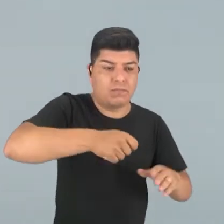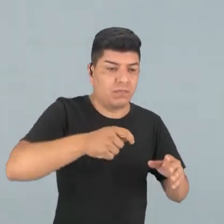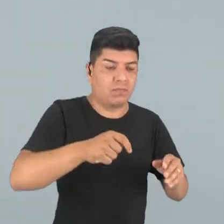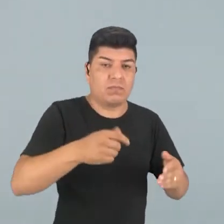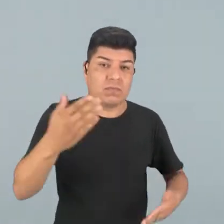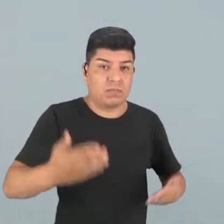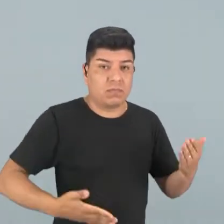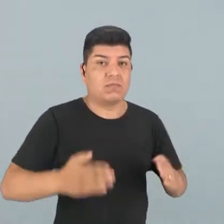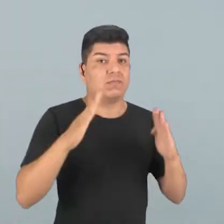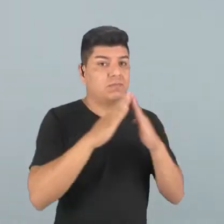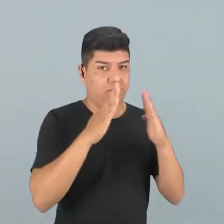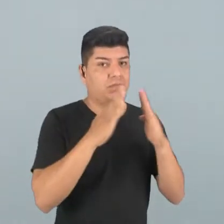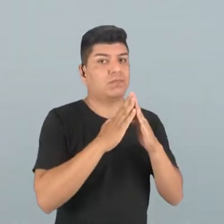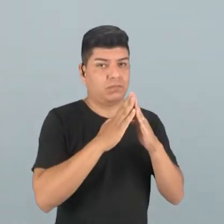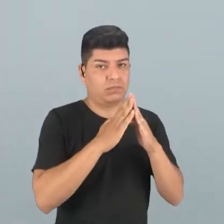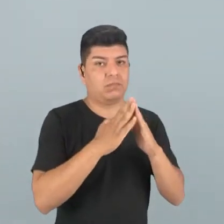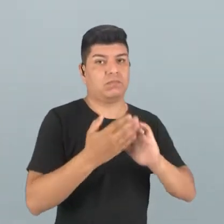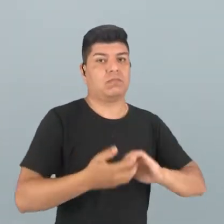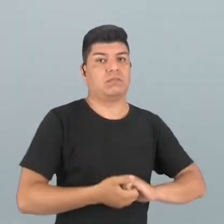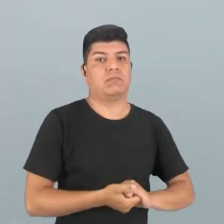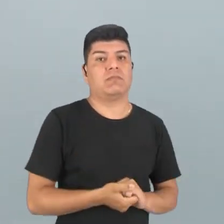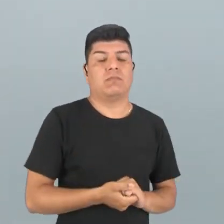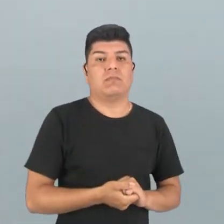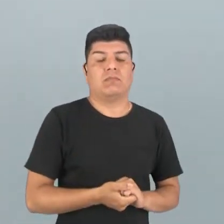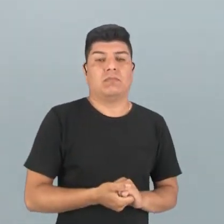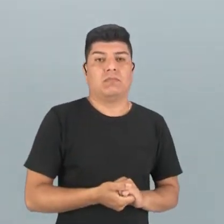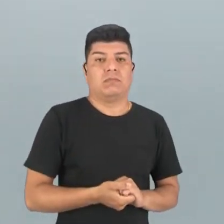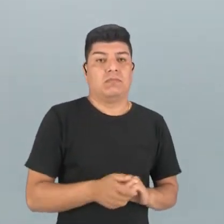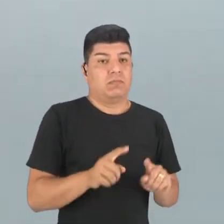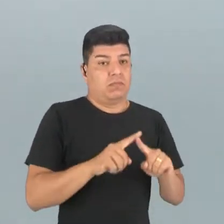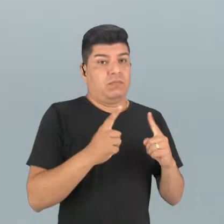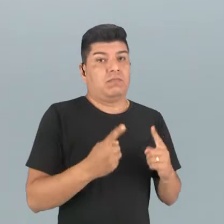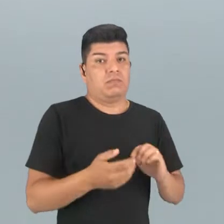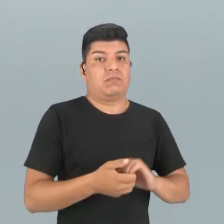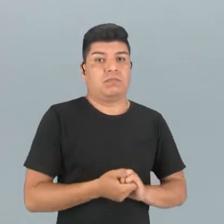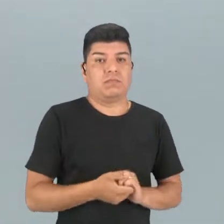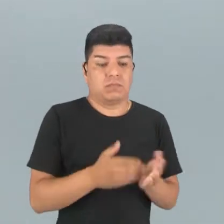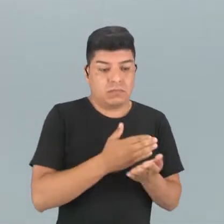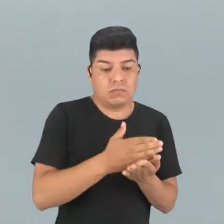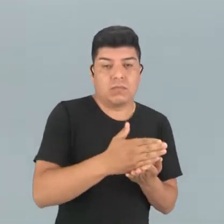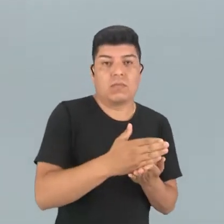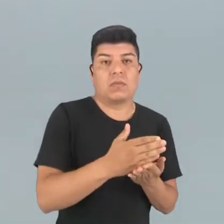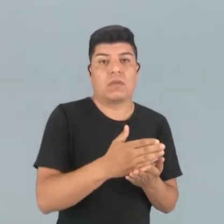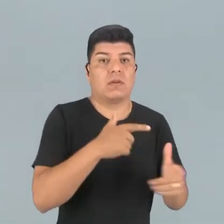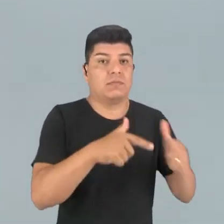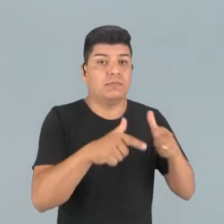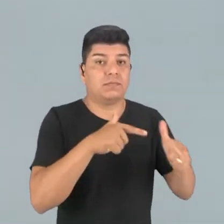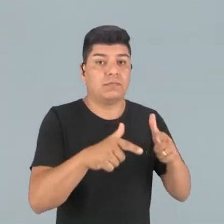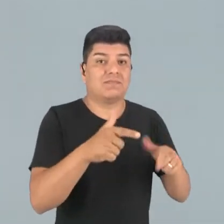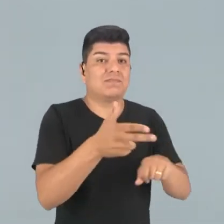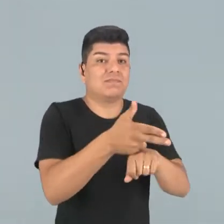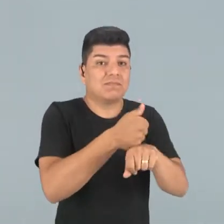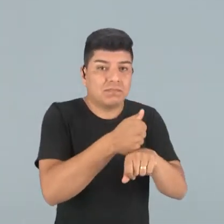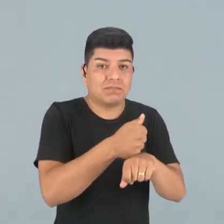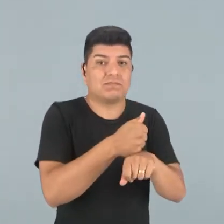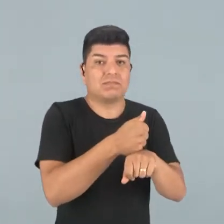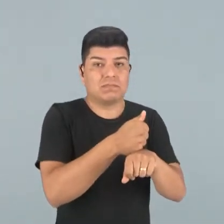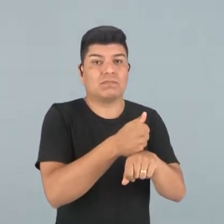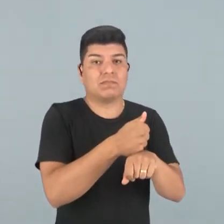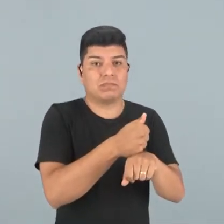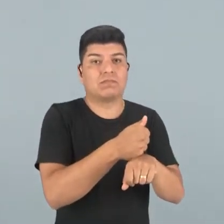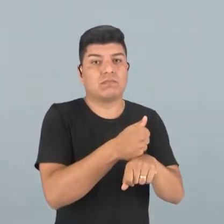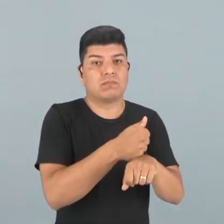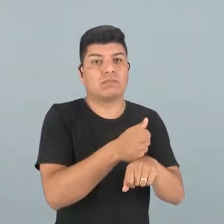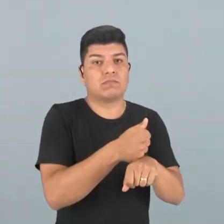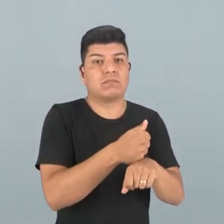serviços domésticos, né, o trabalho doméstico. Então, mas eu comecei a trabalhar muito cedo. Então, assim,